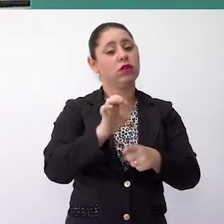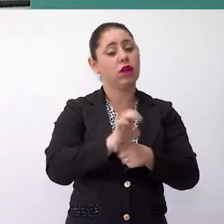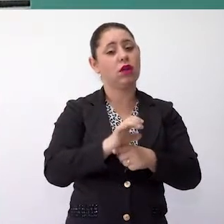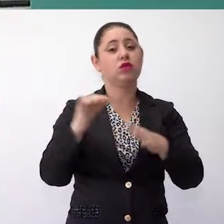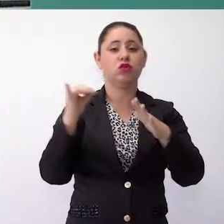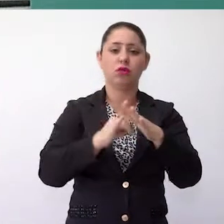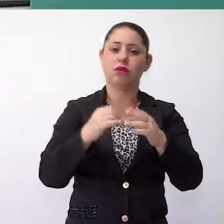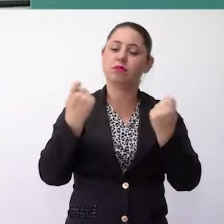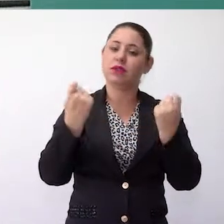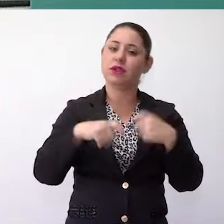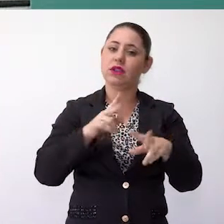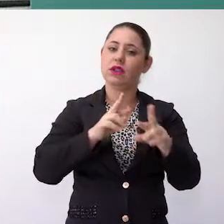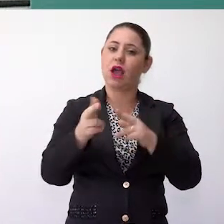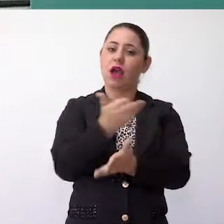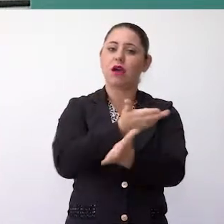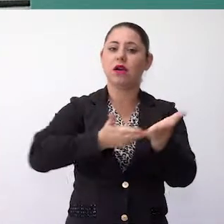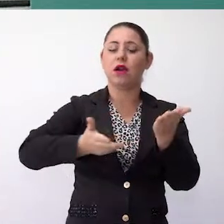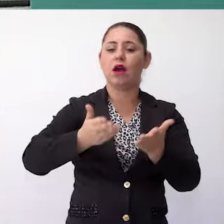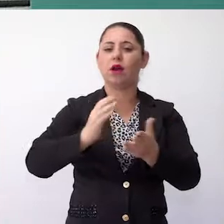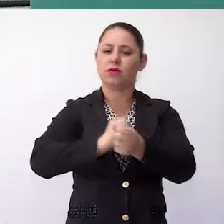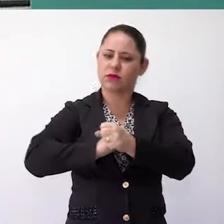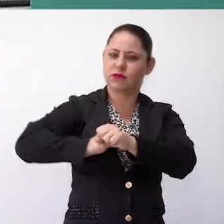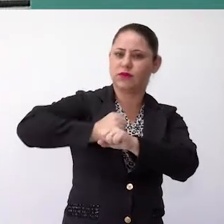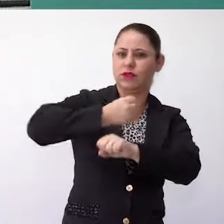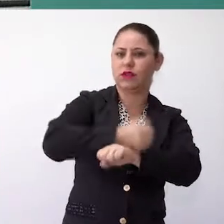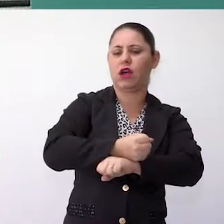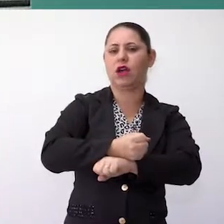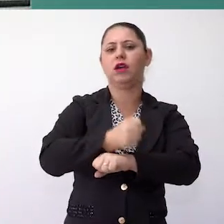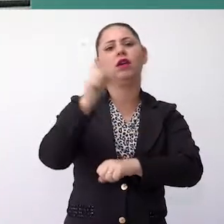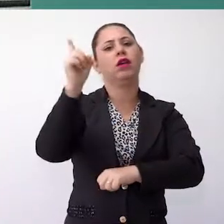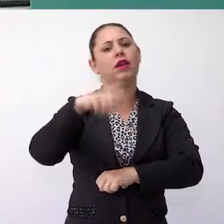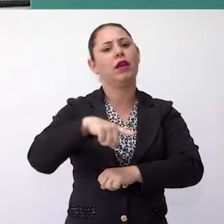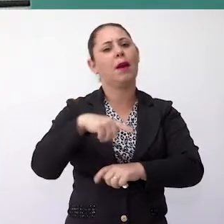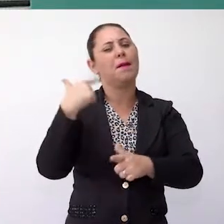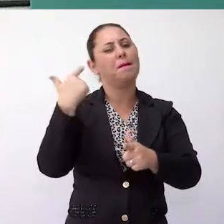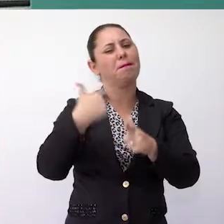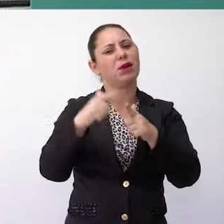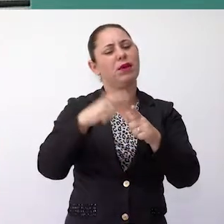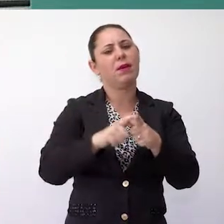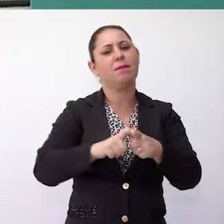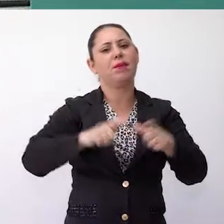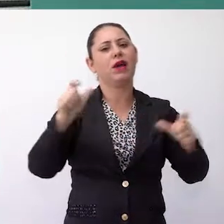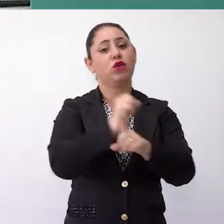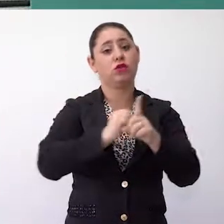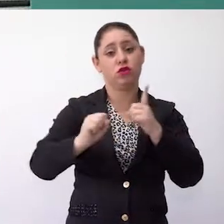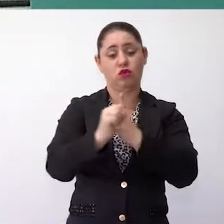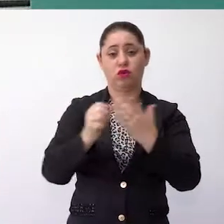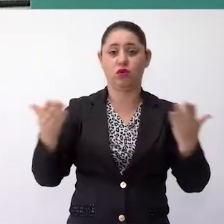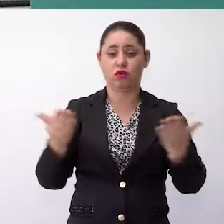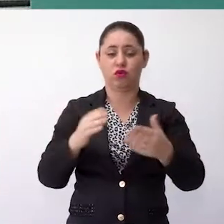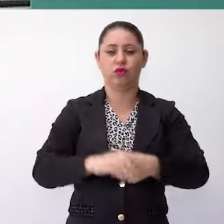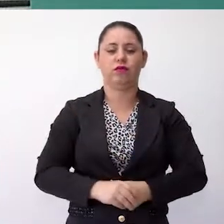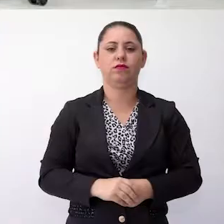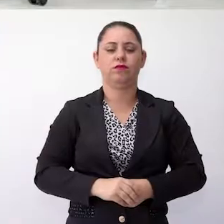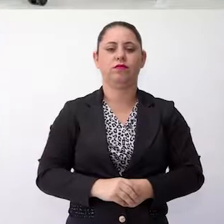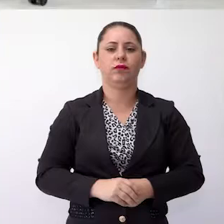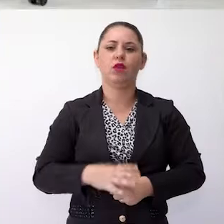integrados, juntos, para enfrentar essa que é talvez um dos grandes problemas da nossa sociedade atual. Coronel